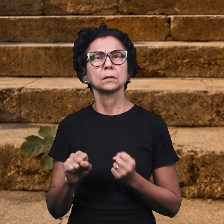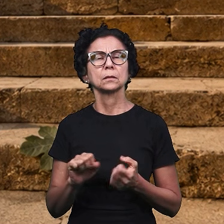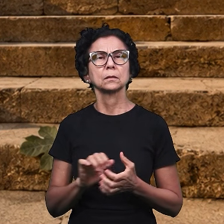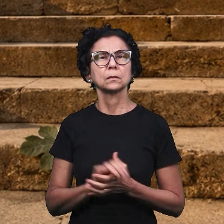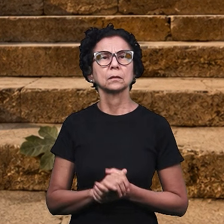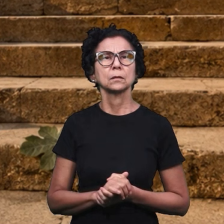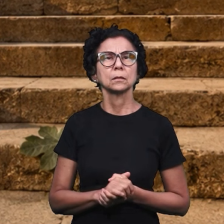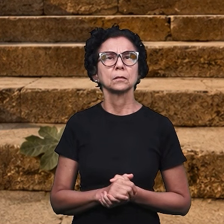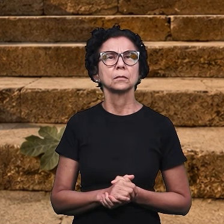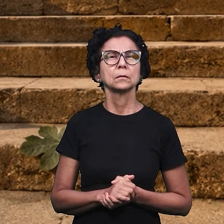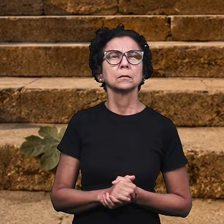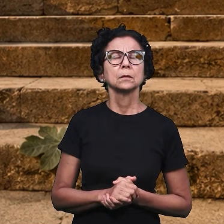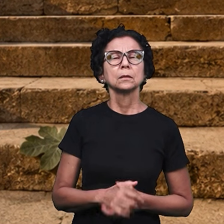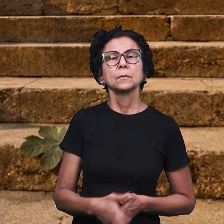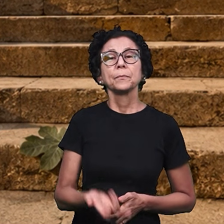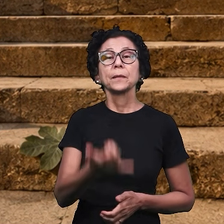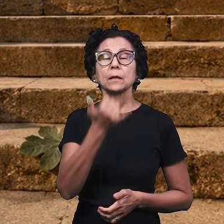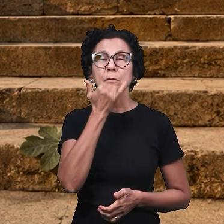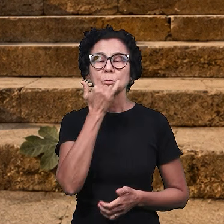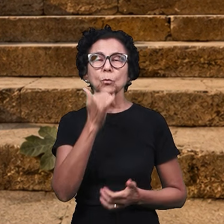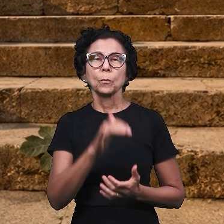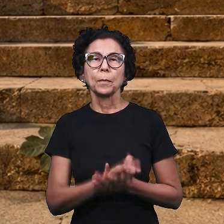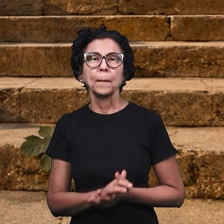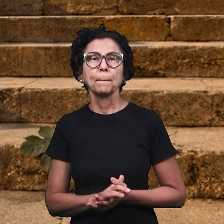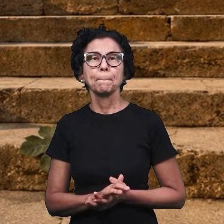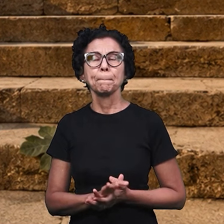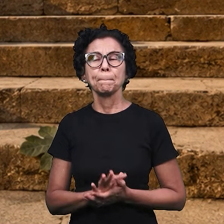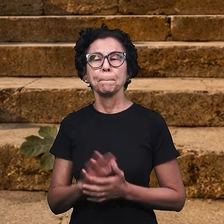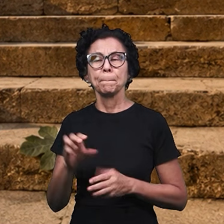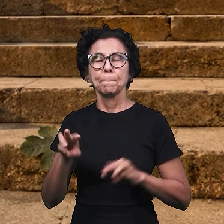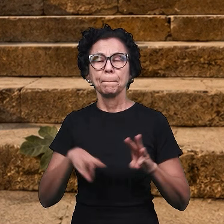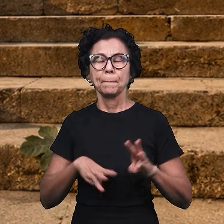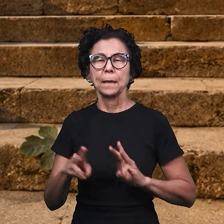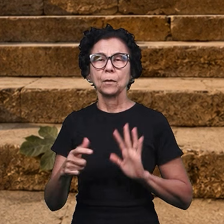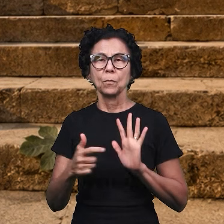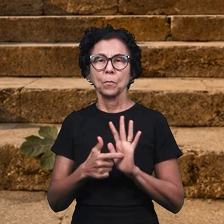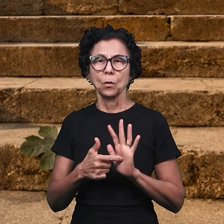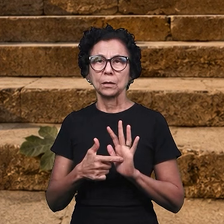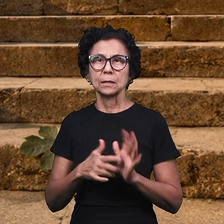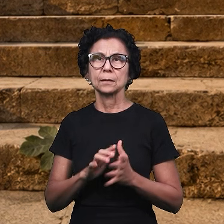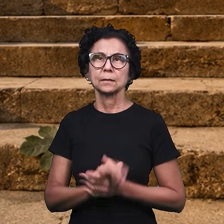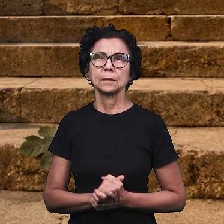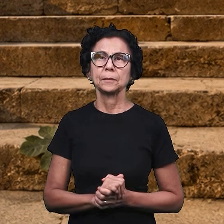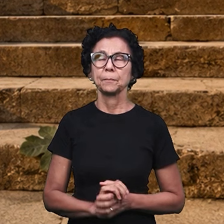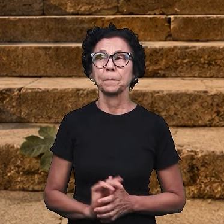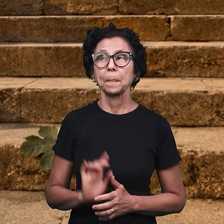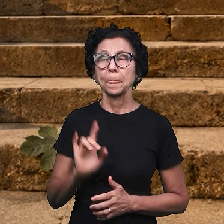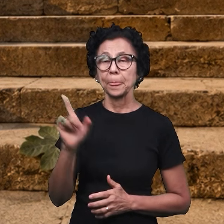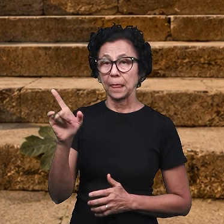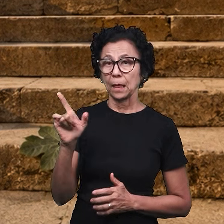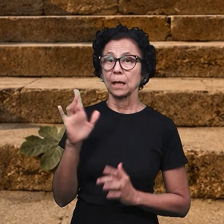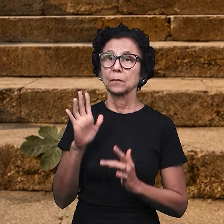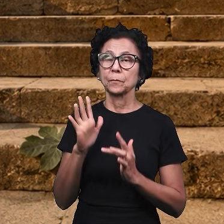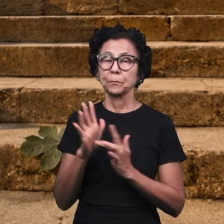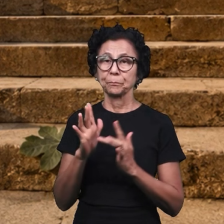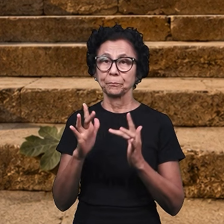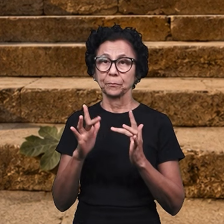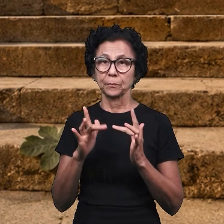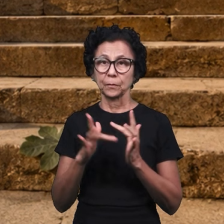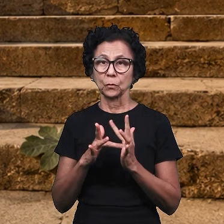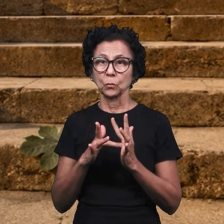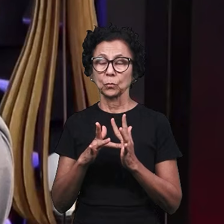O texto em Marcos diz assim: entrou no templo e, tendo observado tudo, saiu para Betânia. Jesus ele